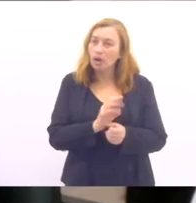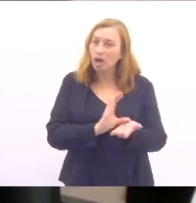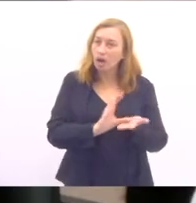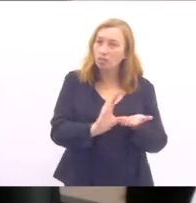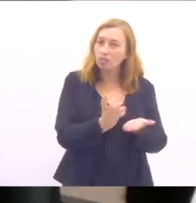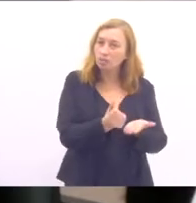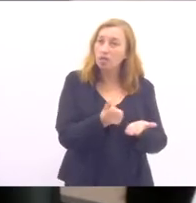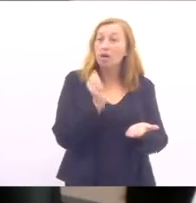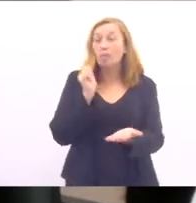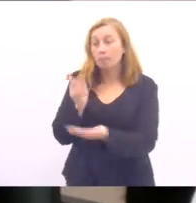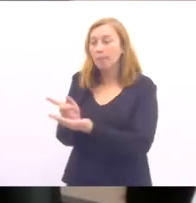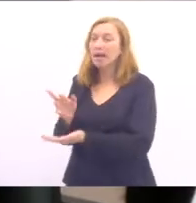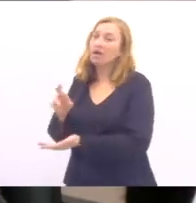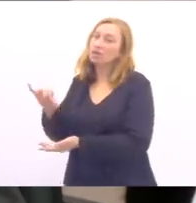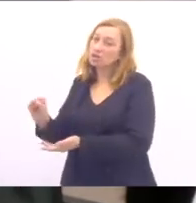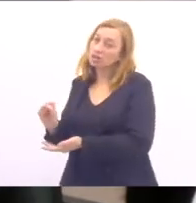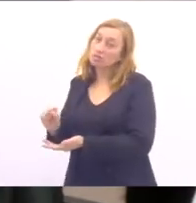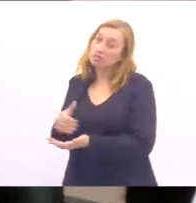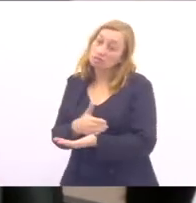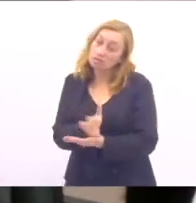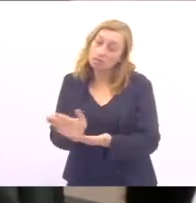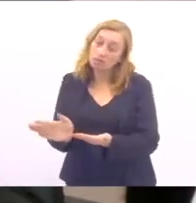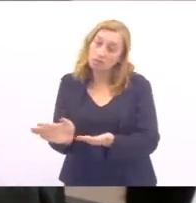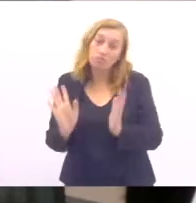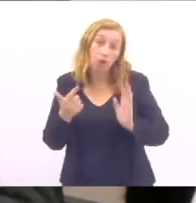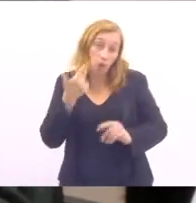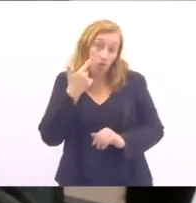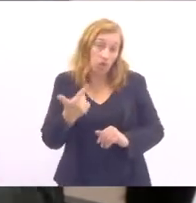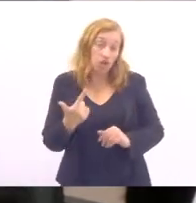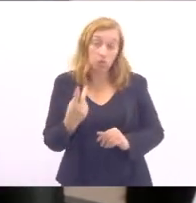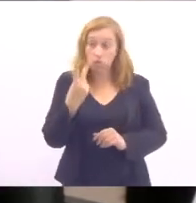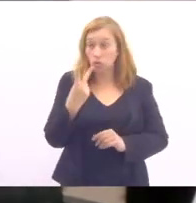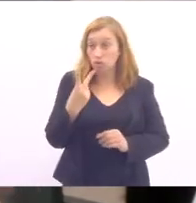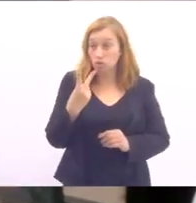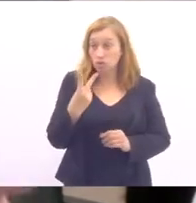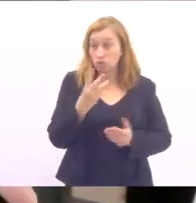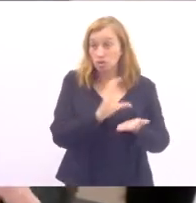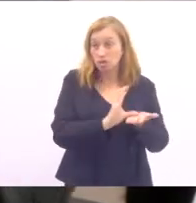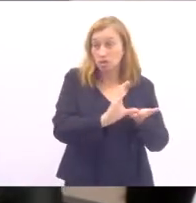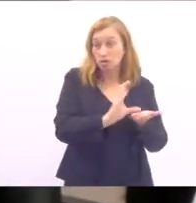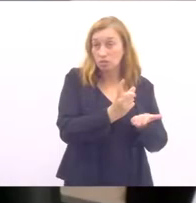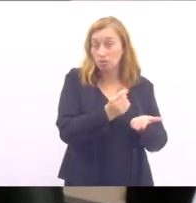pagar os resíduos que vão ser destinados. Eu vejo dois recursos que eu vou deixar aqui para o senhor